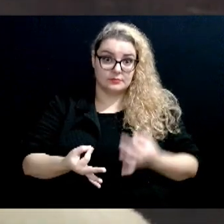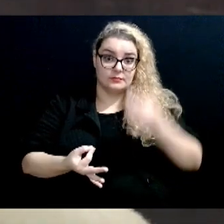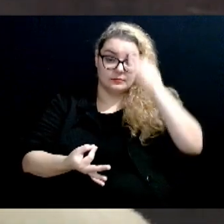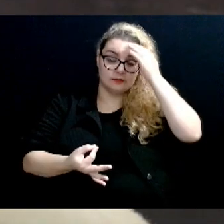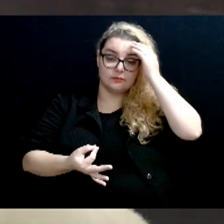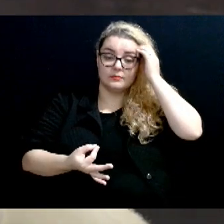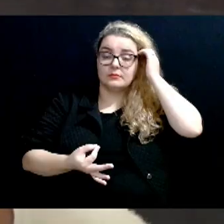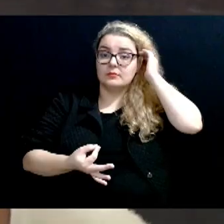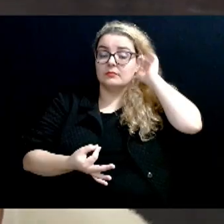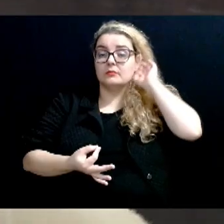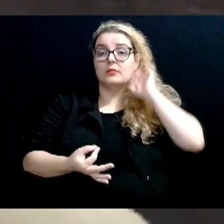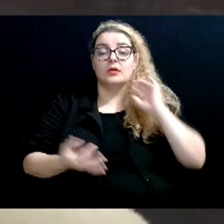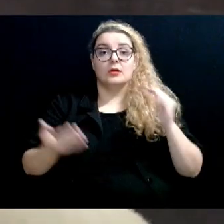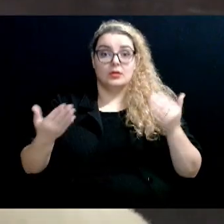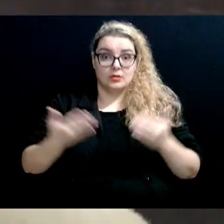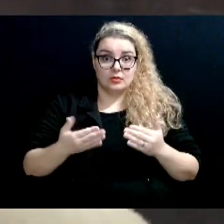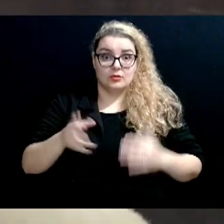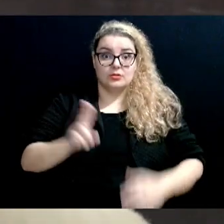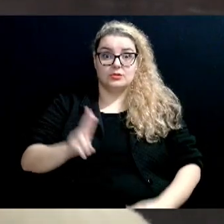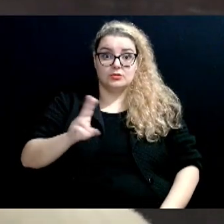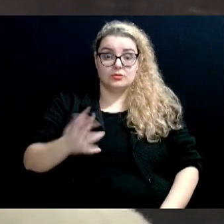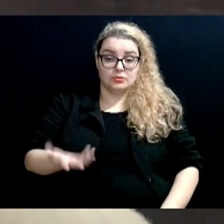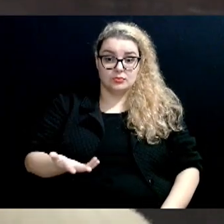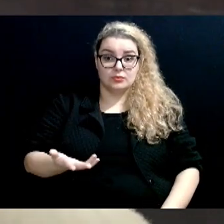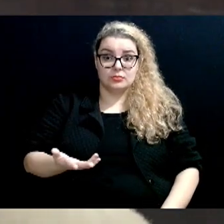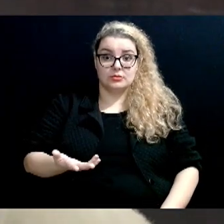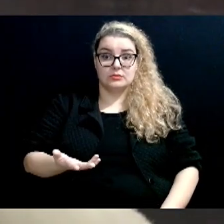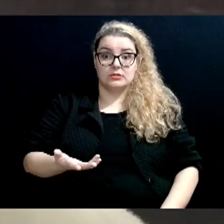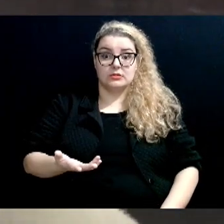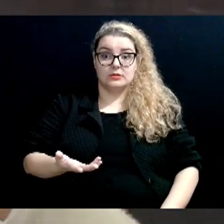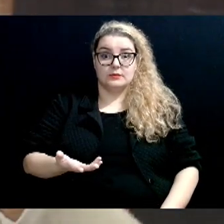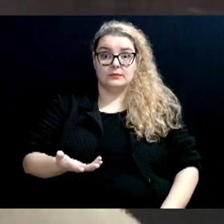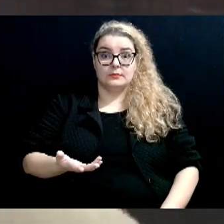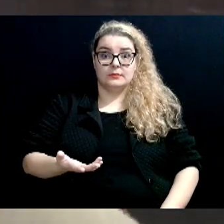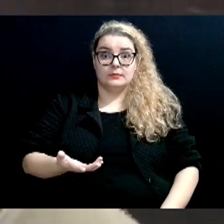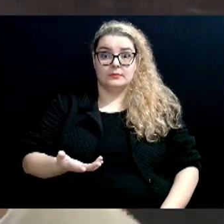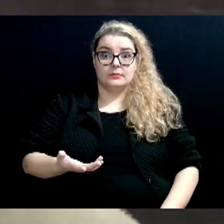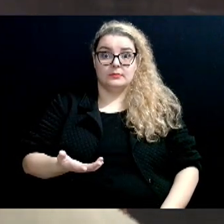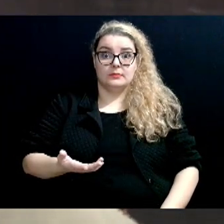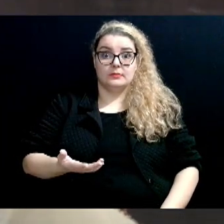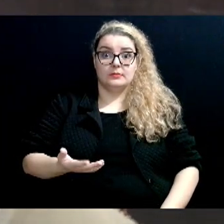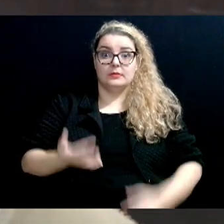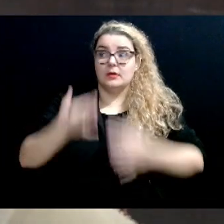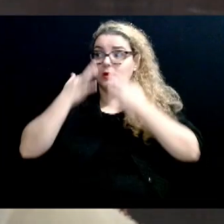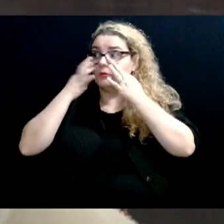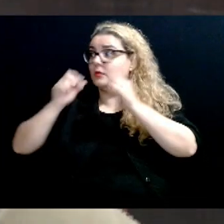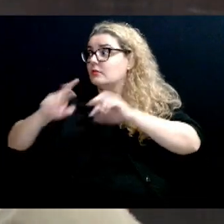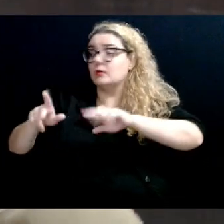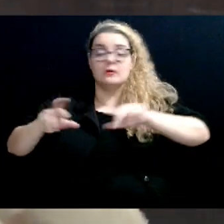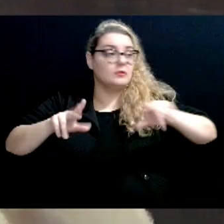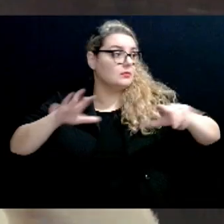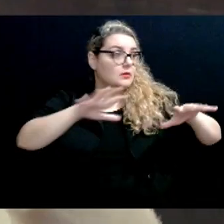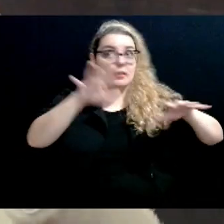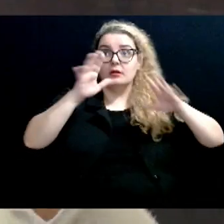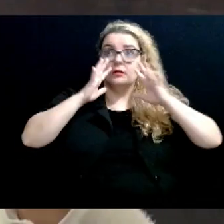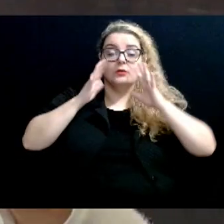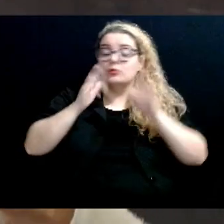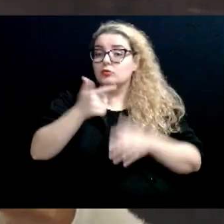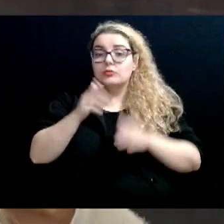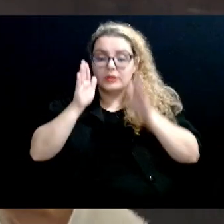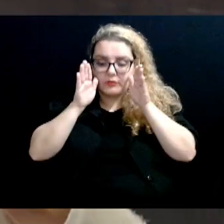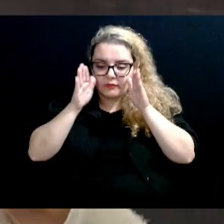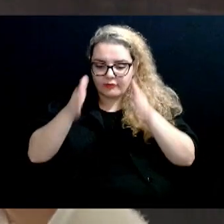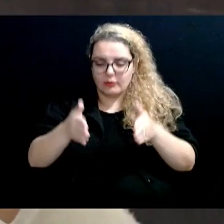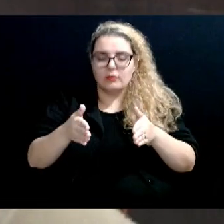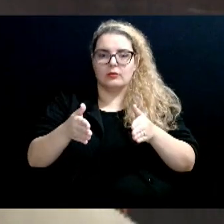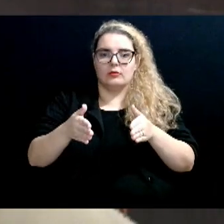gente usa muito a atenção para várias coisas ao mesmo tempo, isso tem um impacto